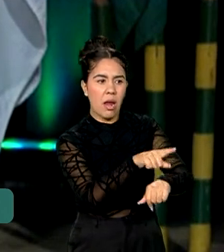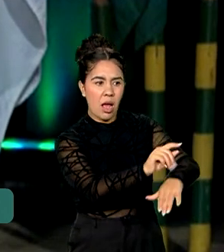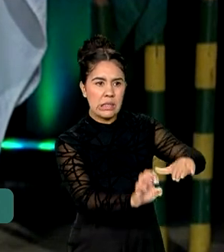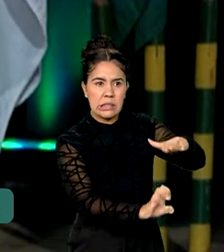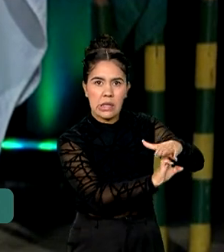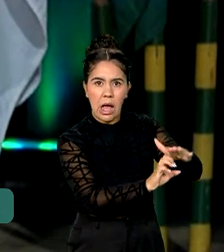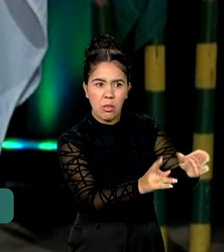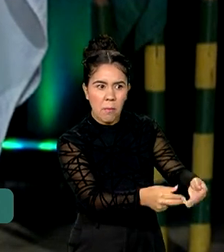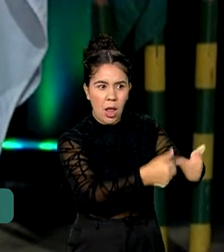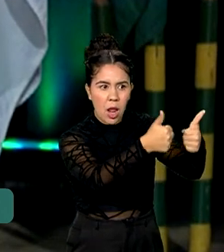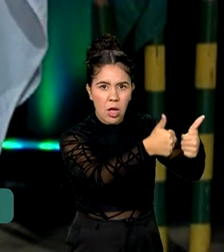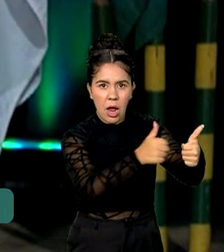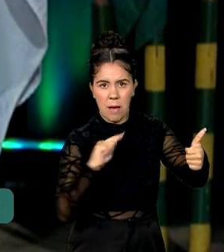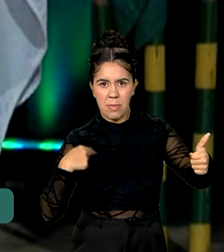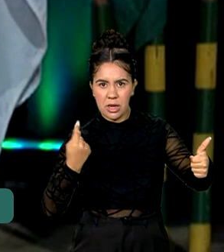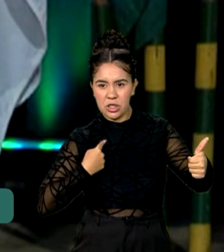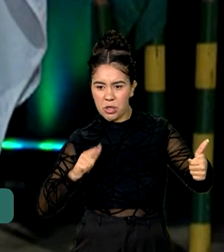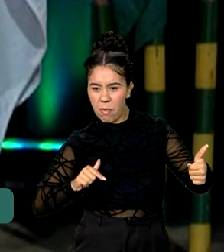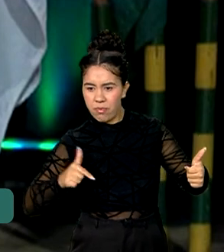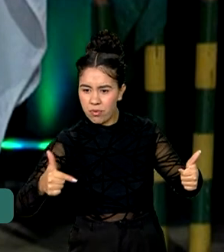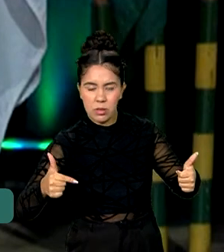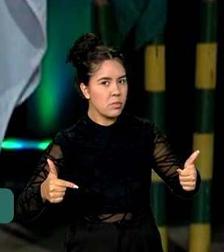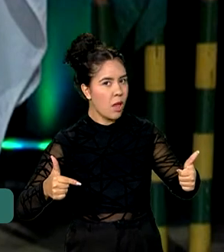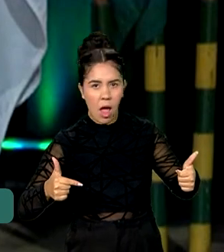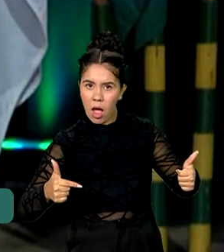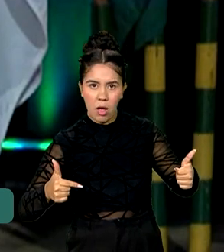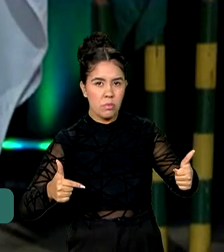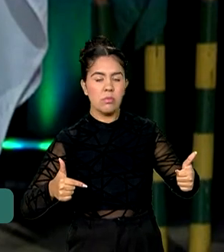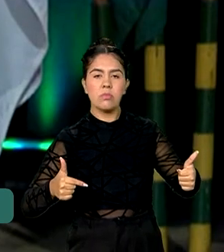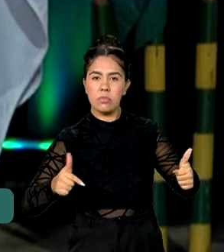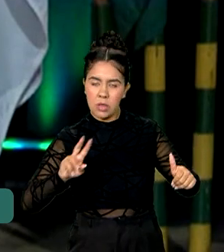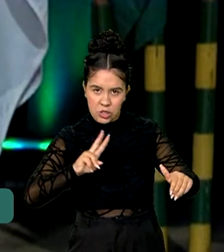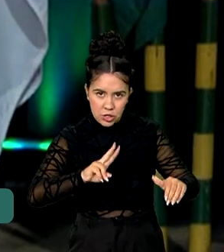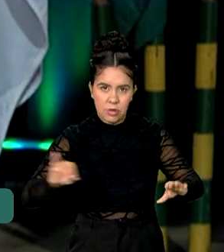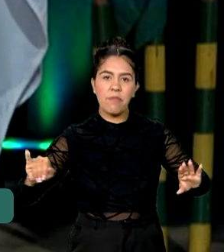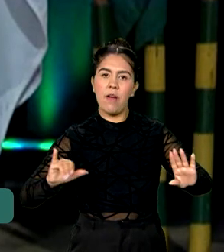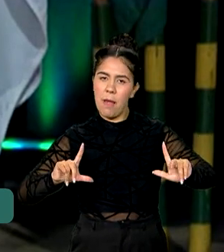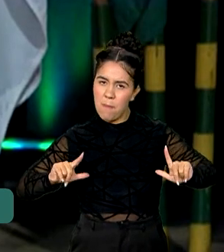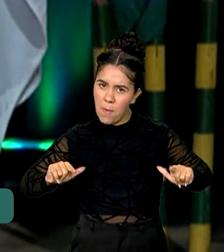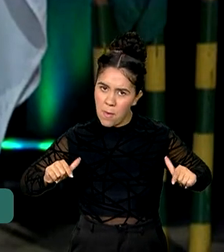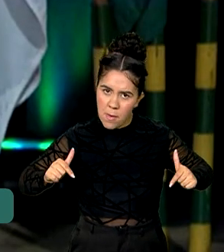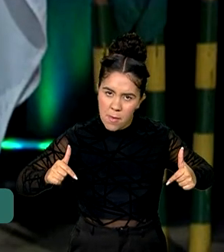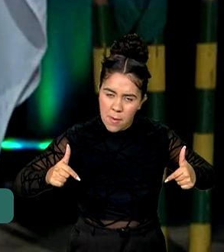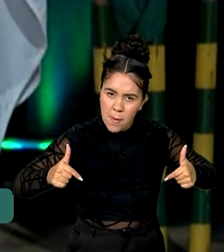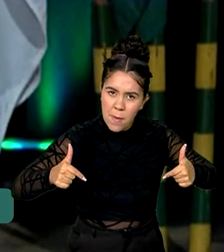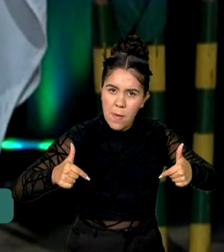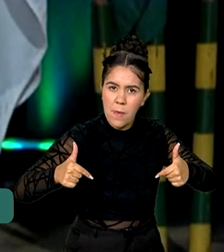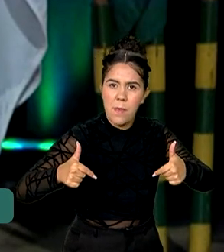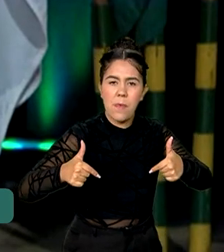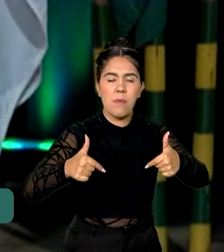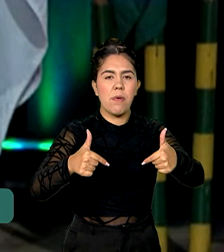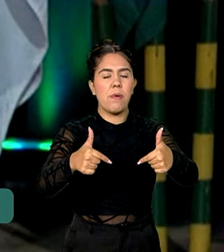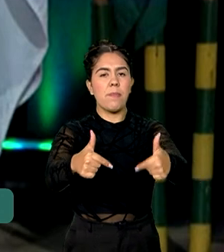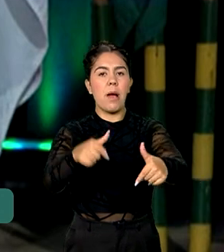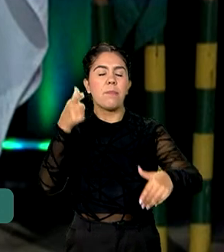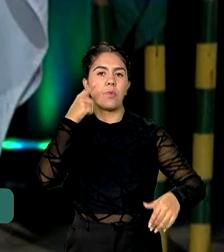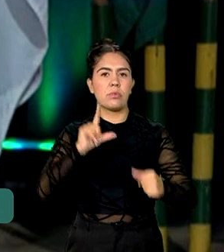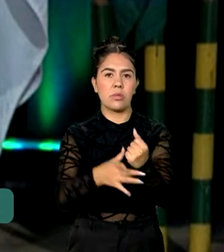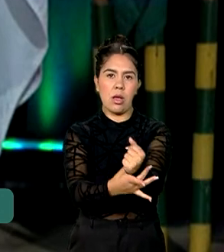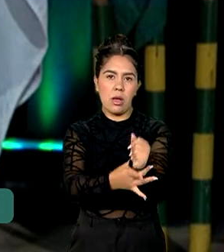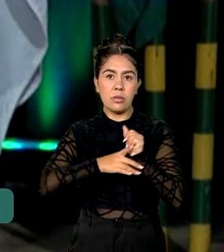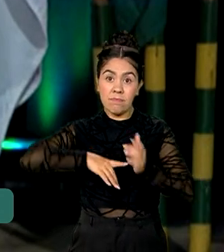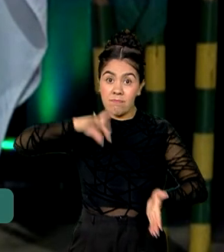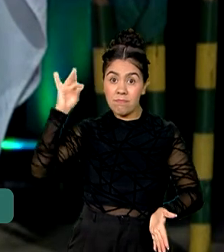desafio, né? Vamos ter que trocar a asa com o avião voando, né? E garantir que a gente